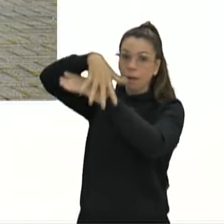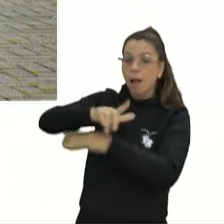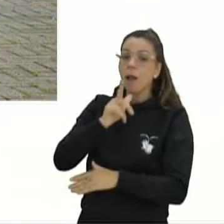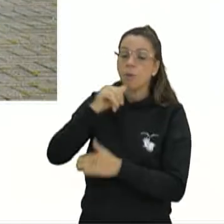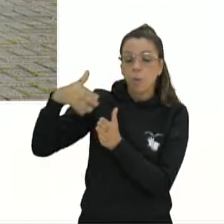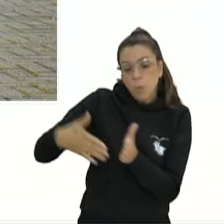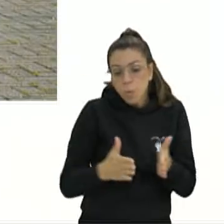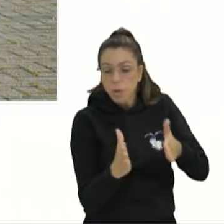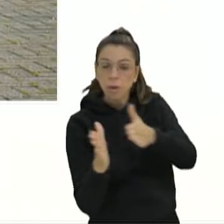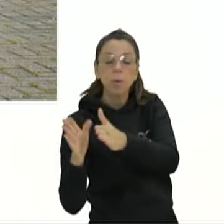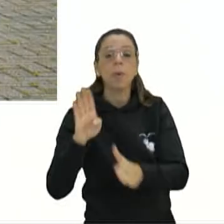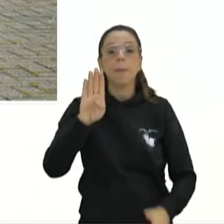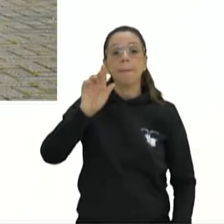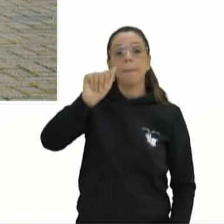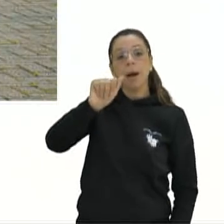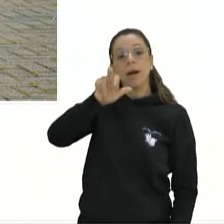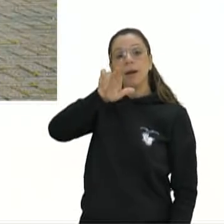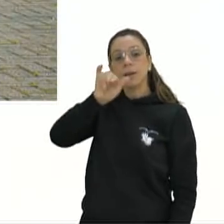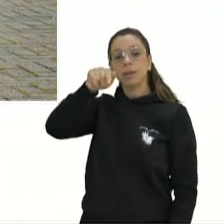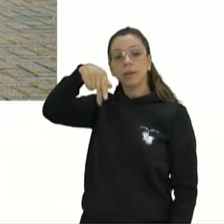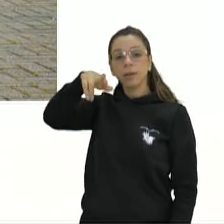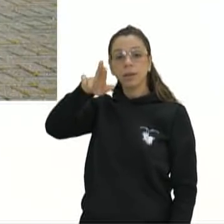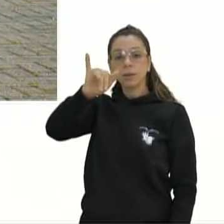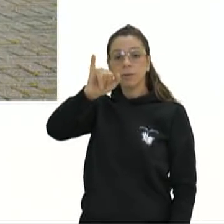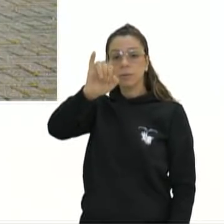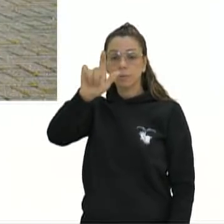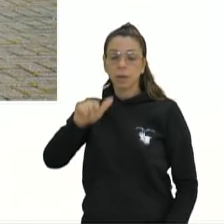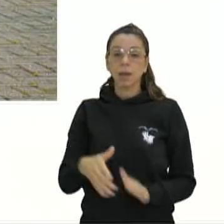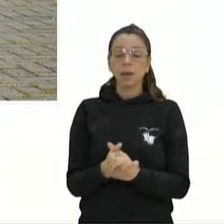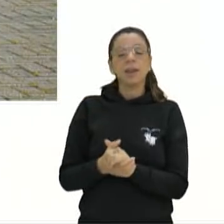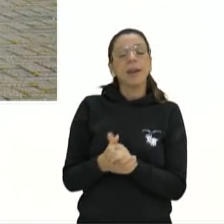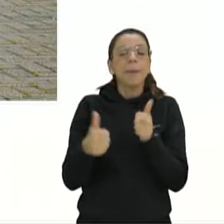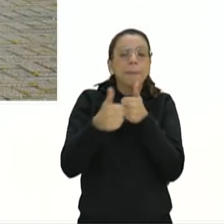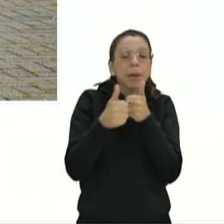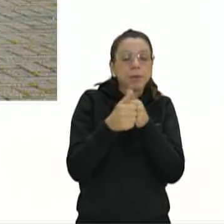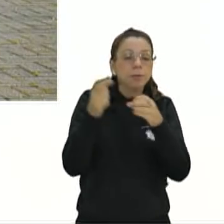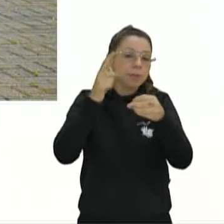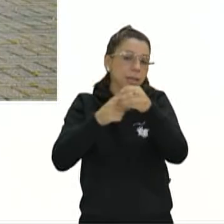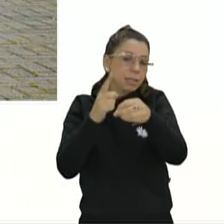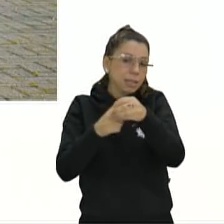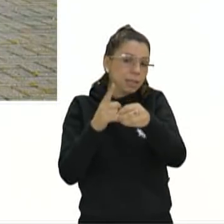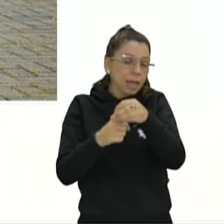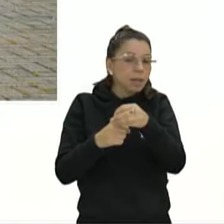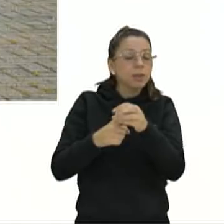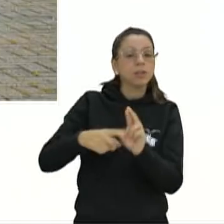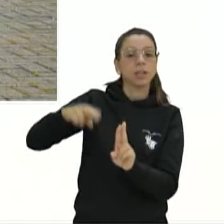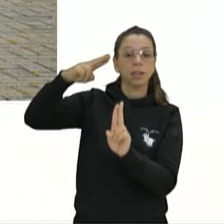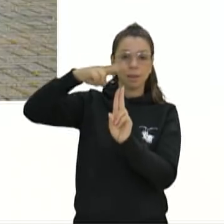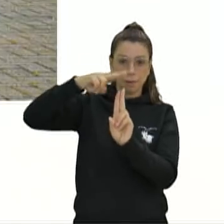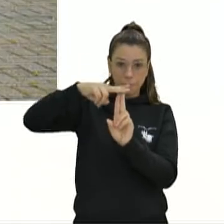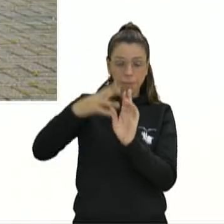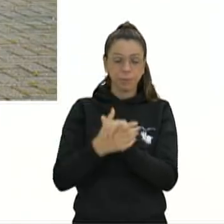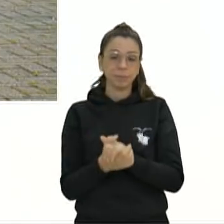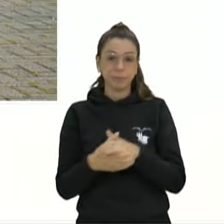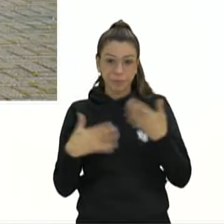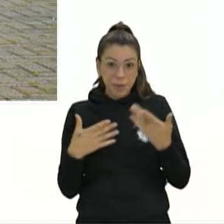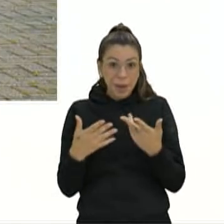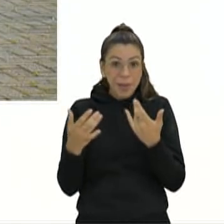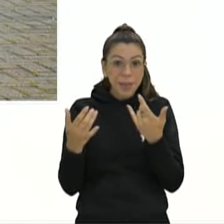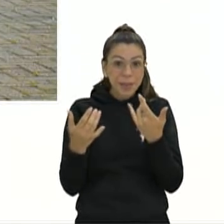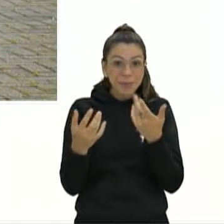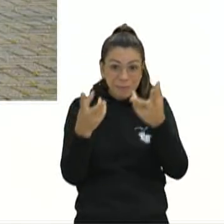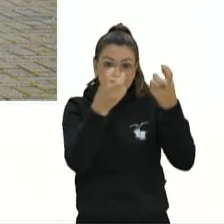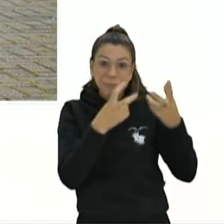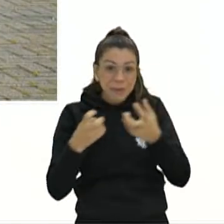da bacia do Rio Barigui, que é aqui pertinho na cidade de Almirante Tamandaré. Perceberam quantas informações matemáticas eu dei numa